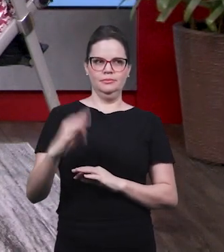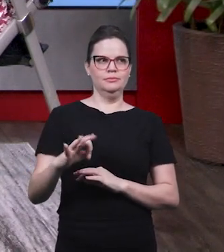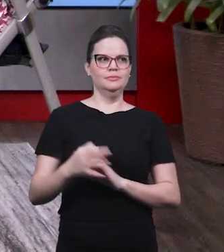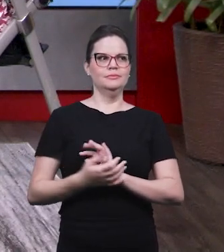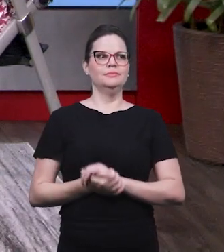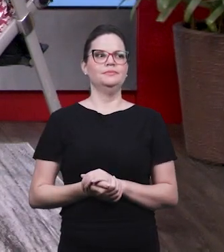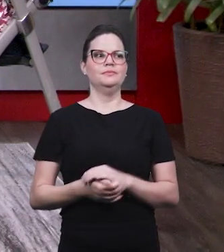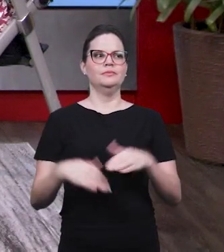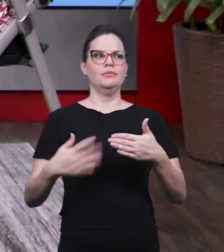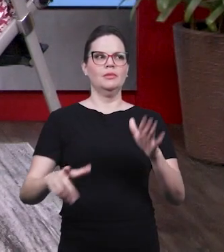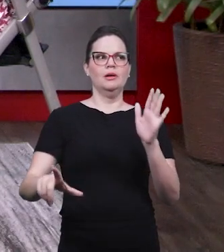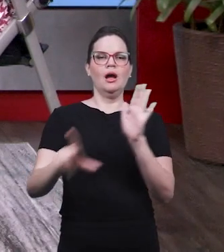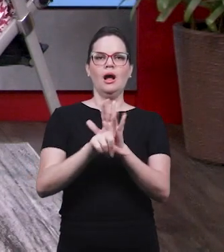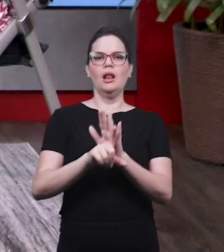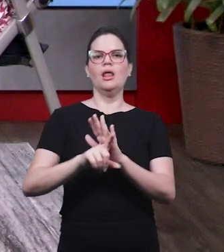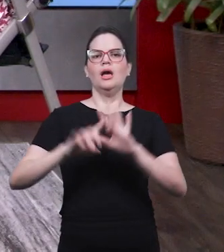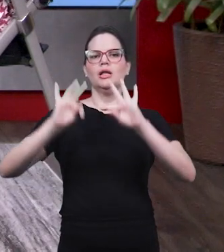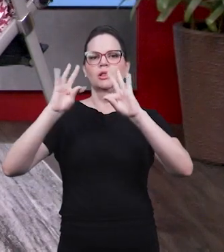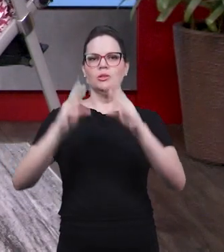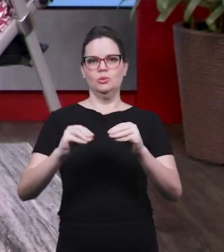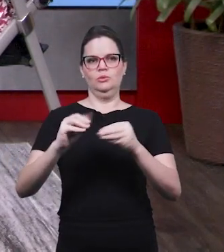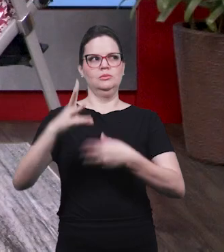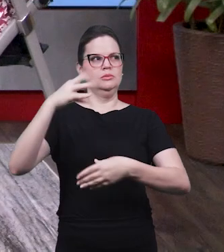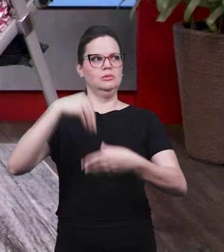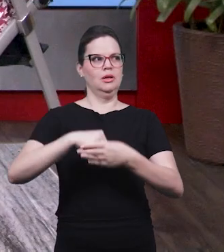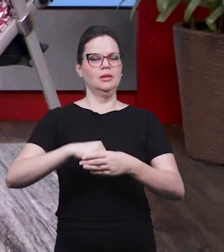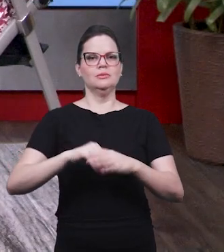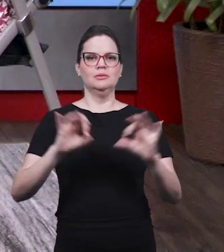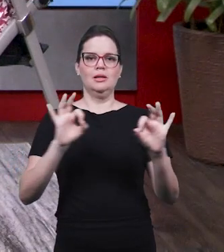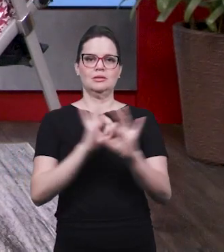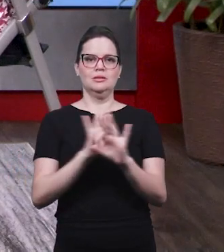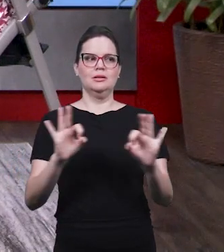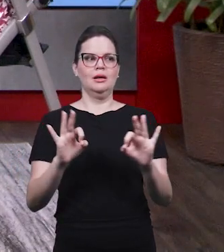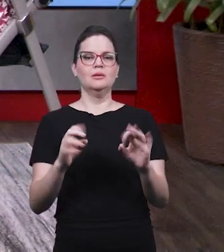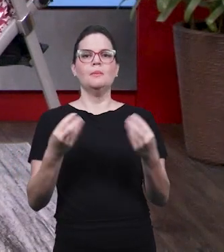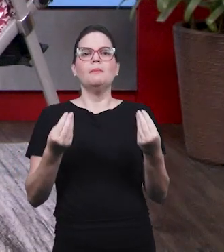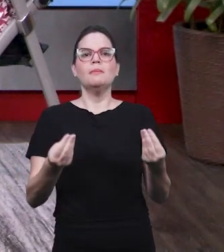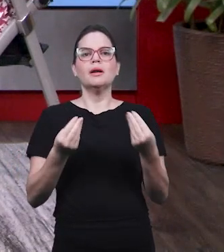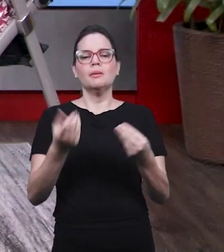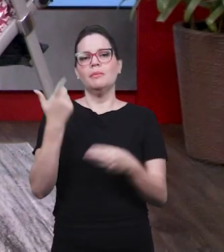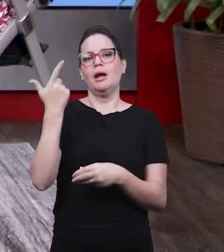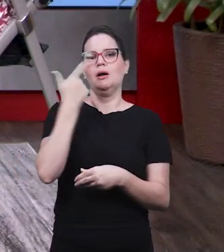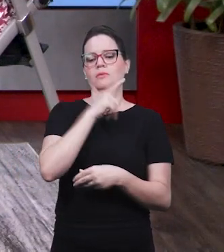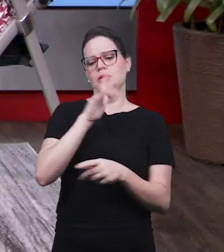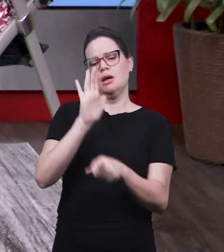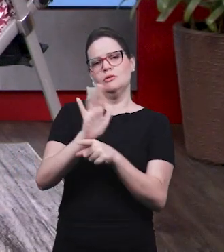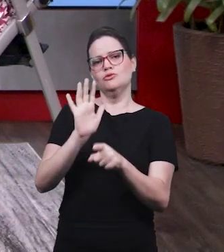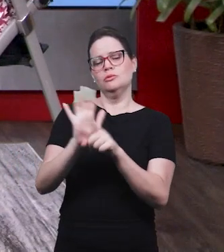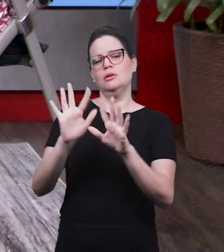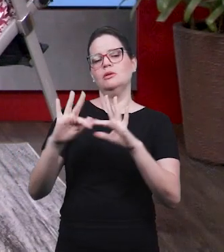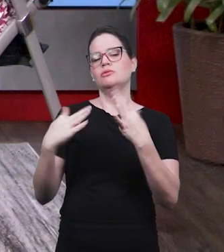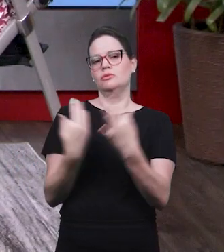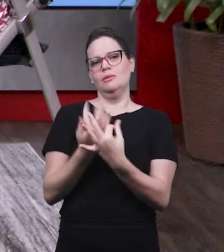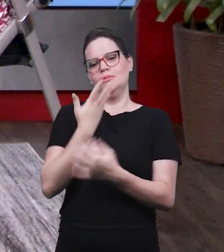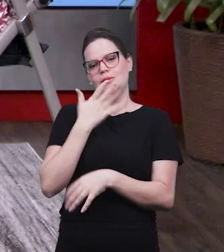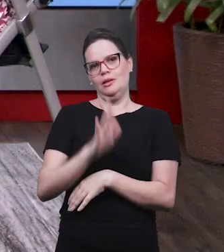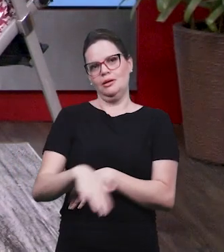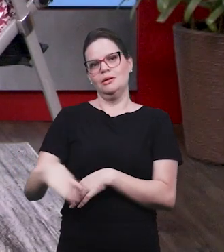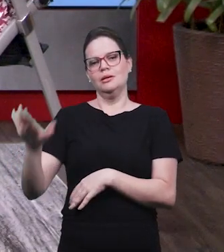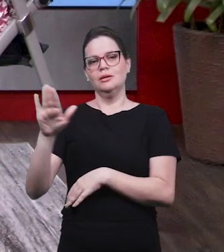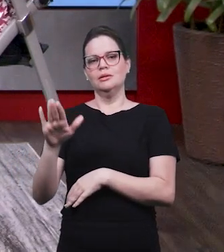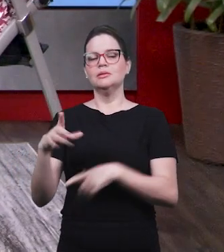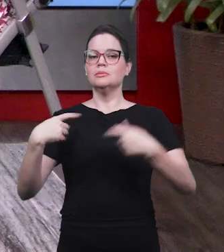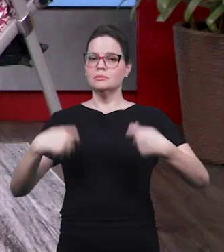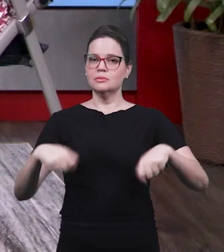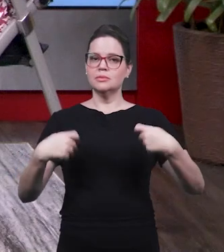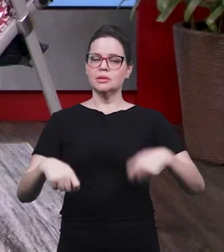Essas leis, esses benefícios, né? Eles estão aí para isso, para facilitar a vida mesmo daquela família, daquela criança, né? Então precisa